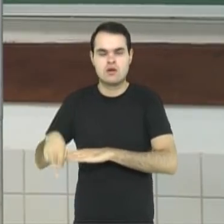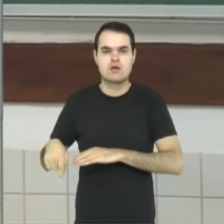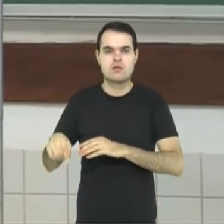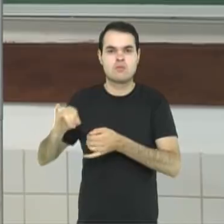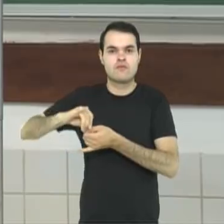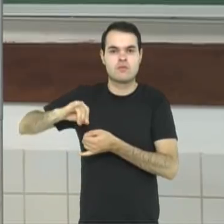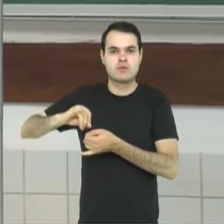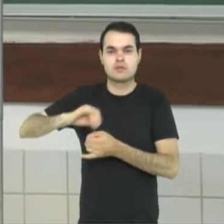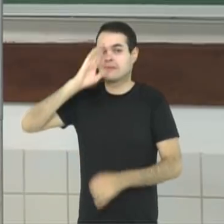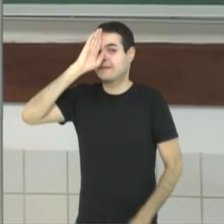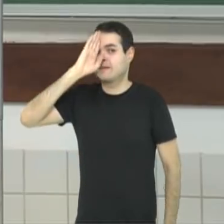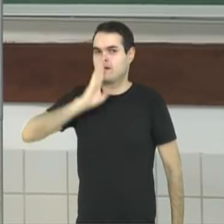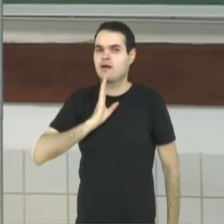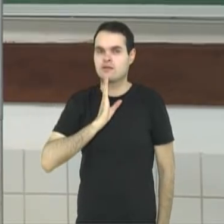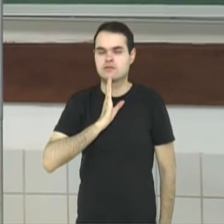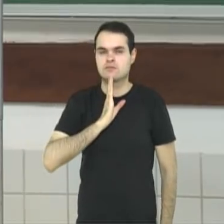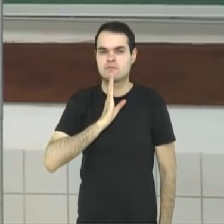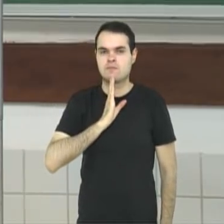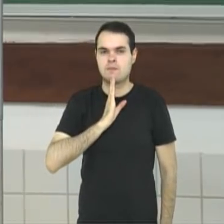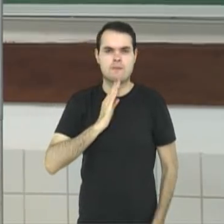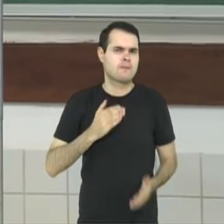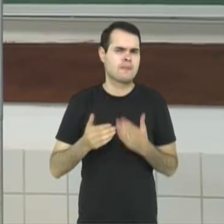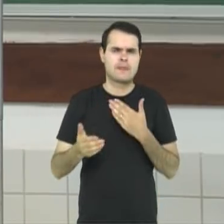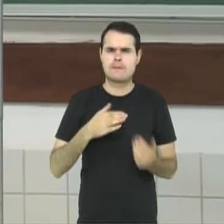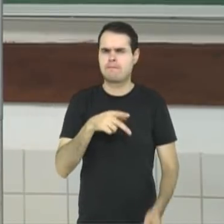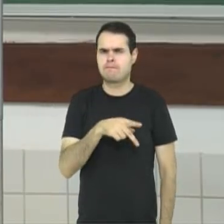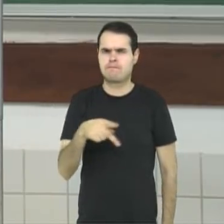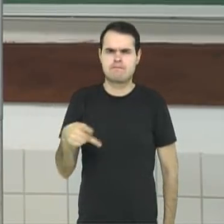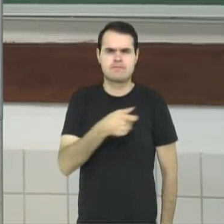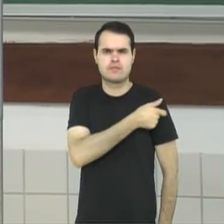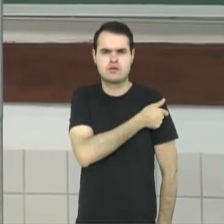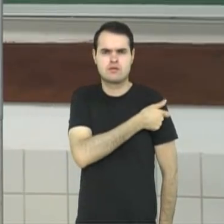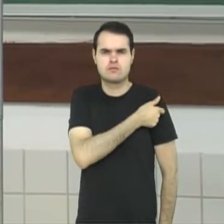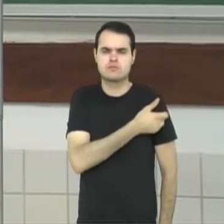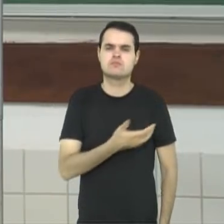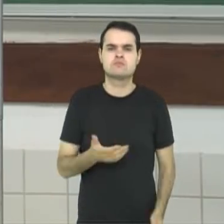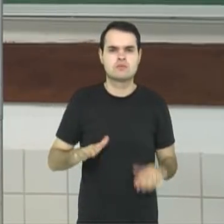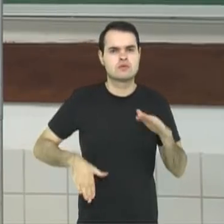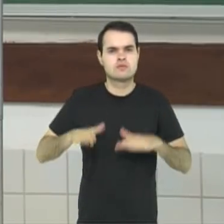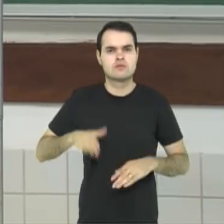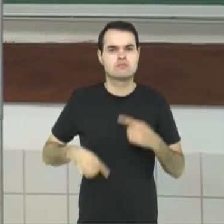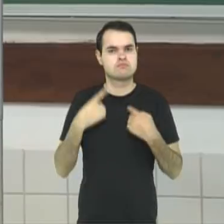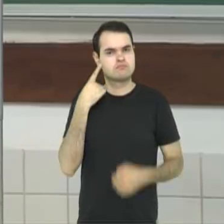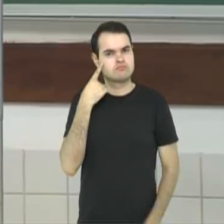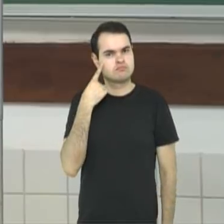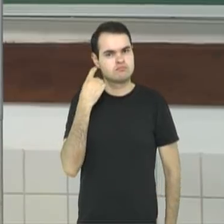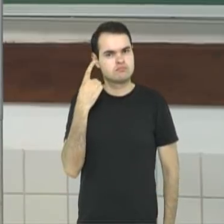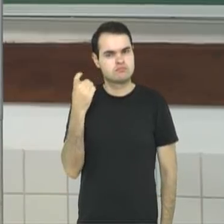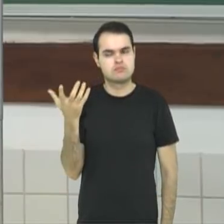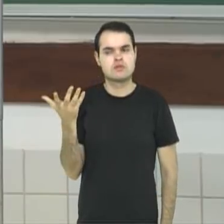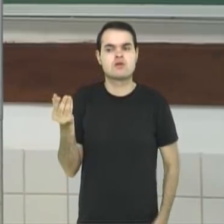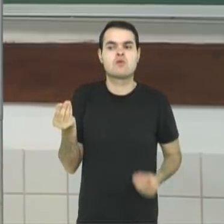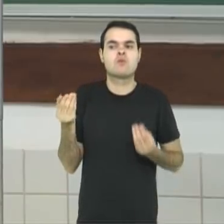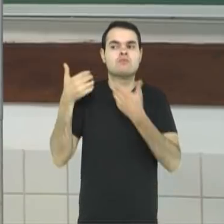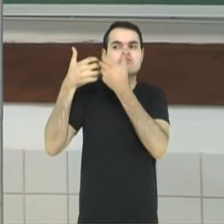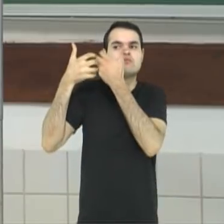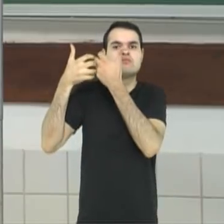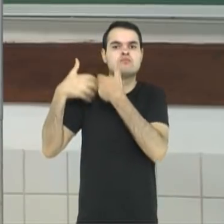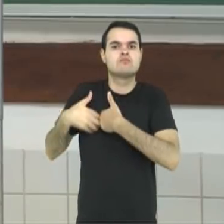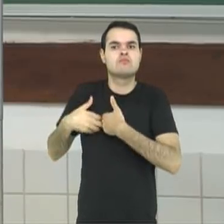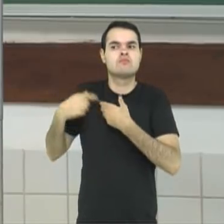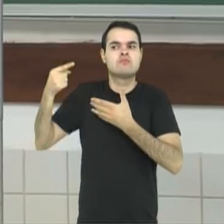ferramenta gratuita. Né? E qualquer professor, qualquer aluno, de repente, se interessar também por ver como que são